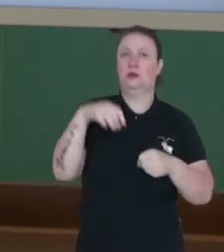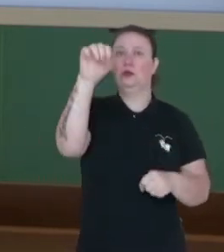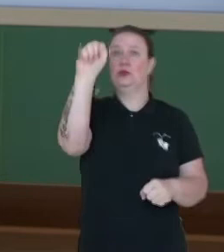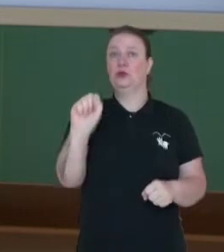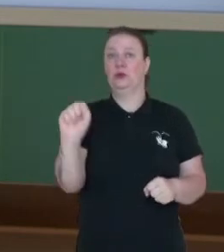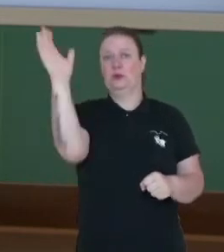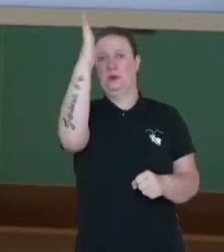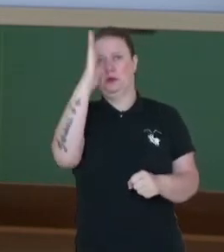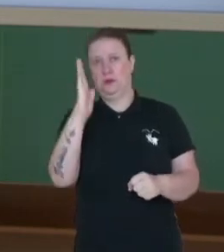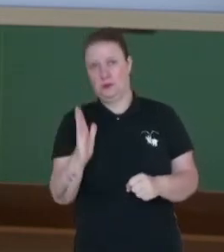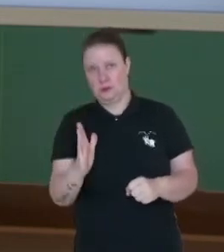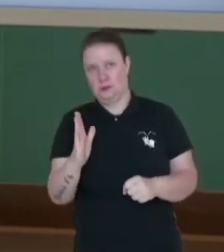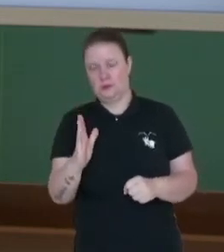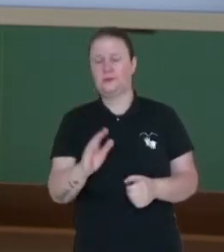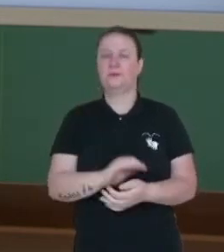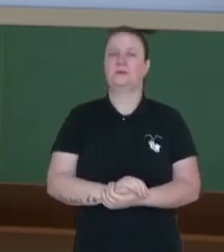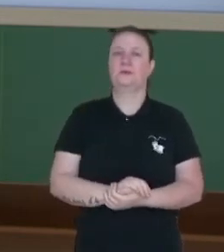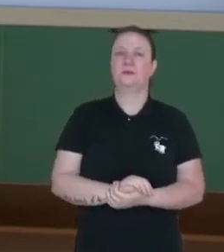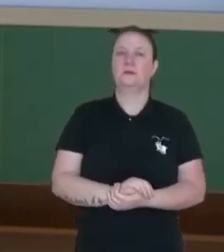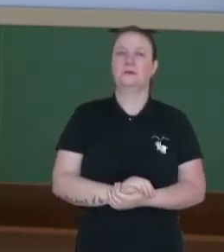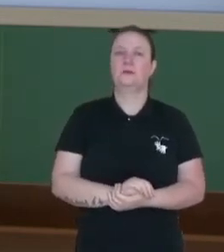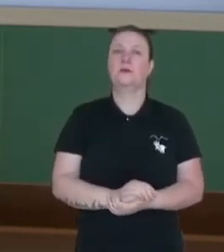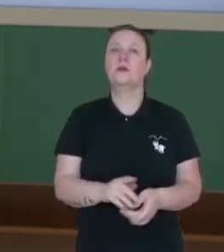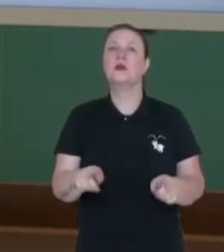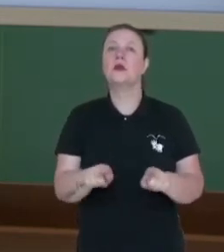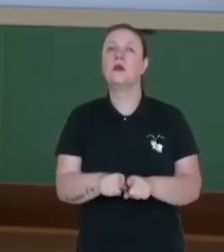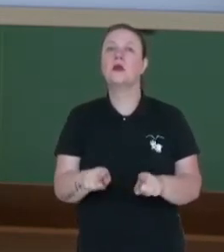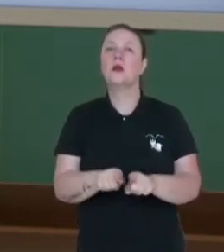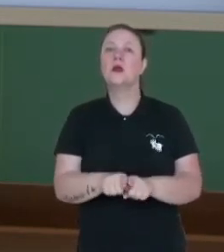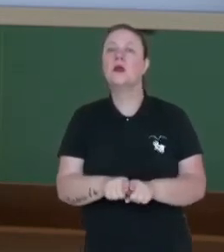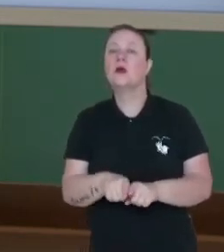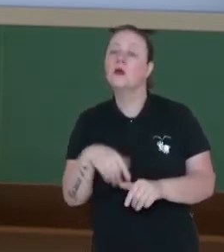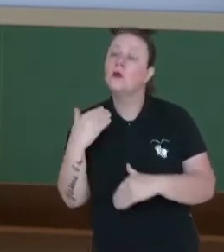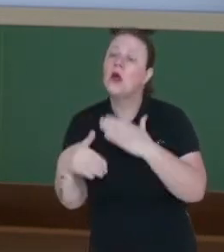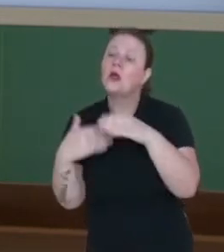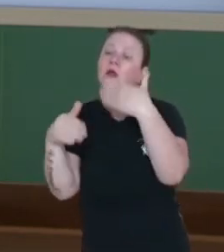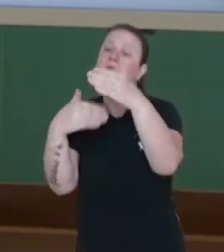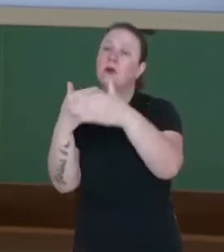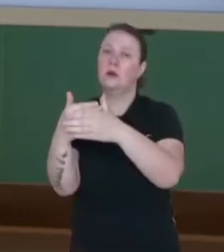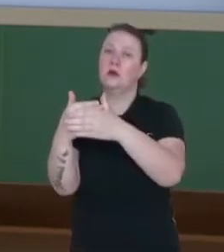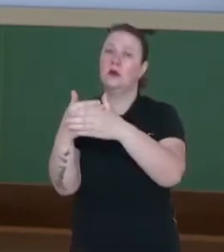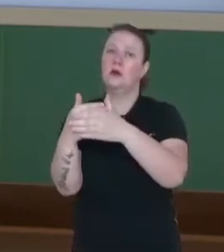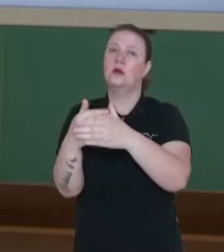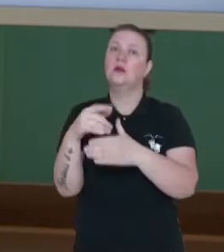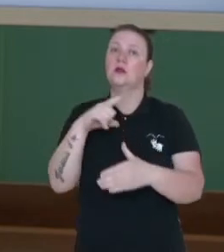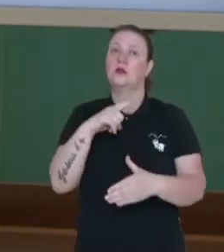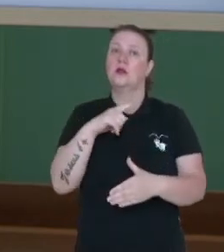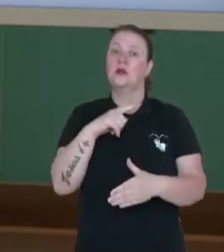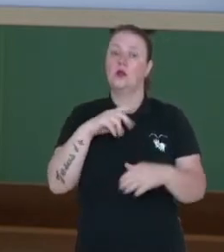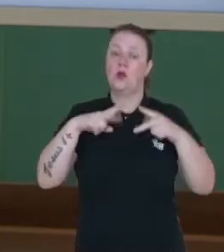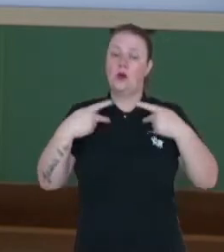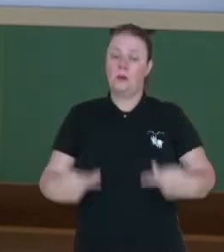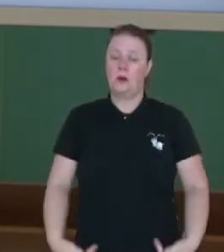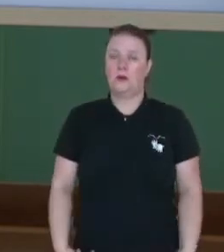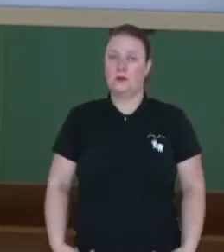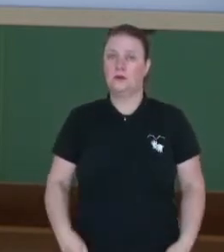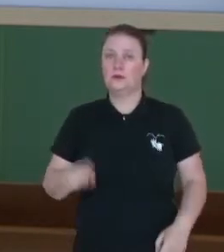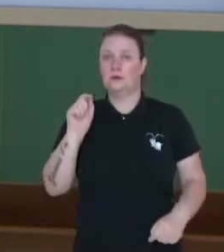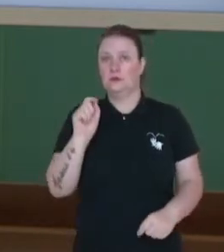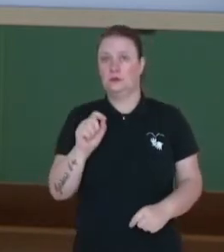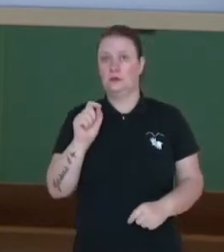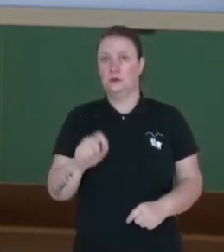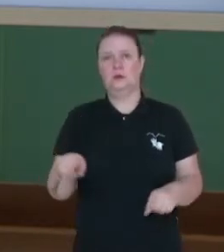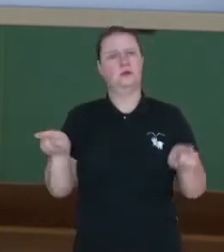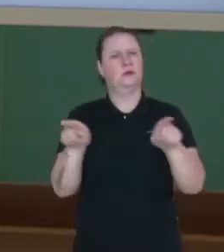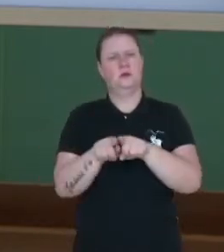maior cidade do sul do Brasil. O nosso índice de desenvolvimento humano, né? O índice de desenvolvimento humano alto que